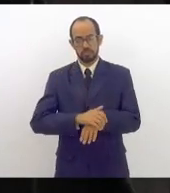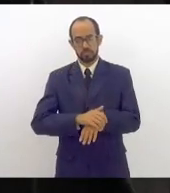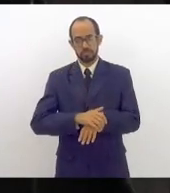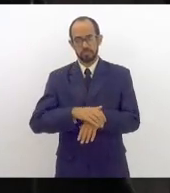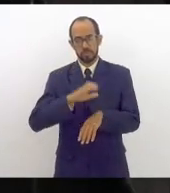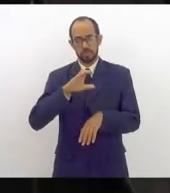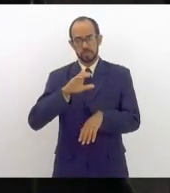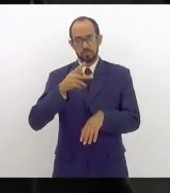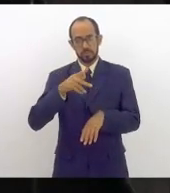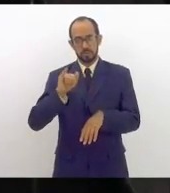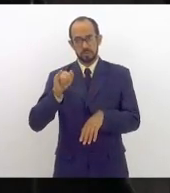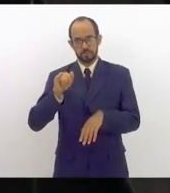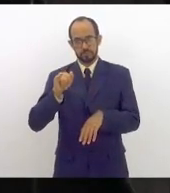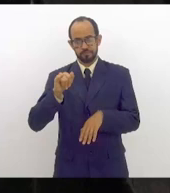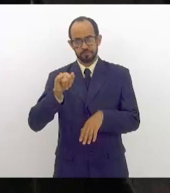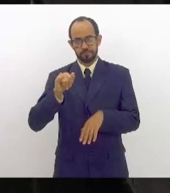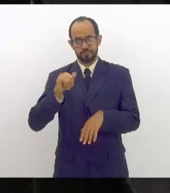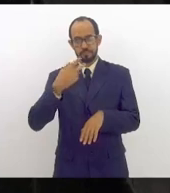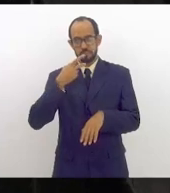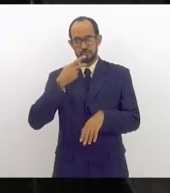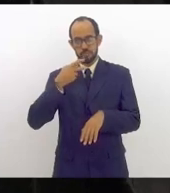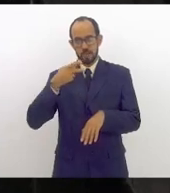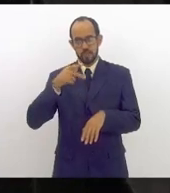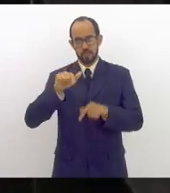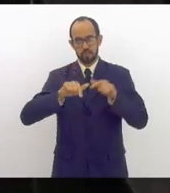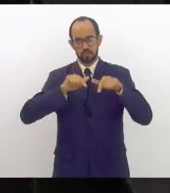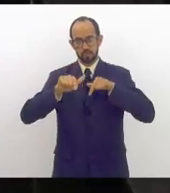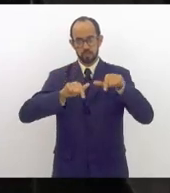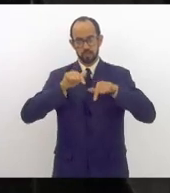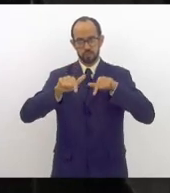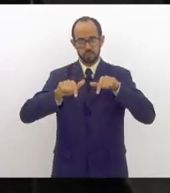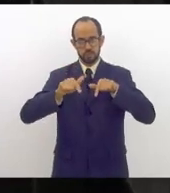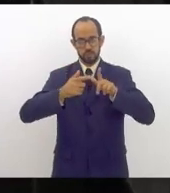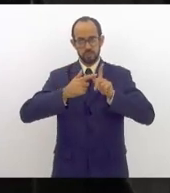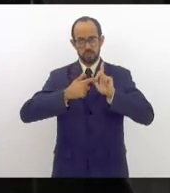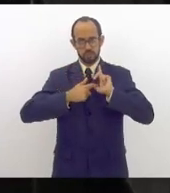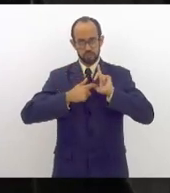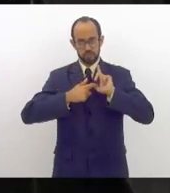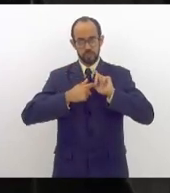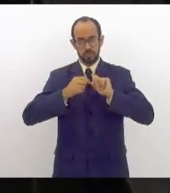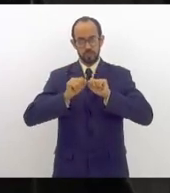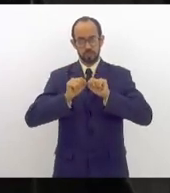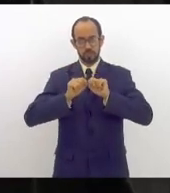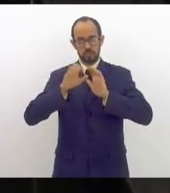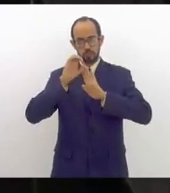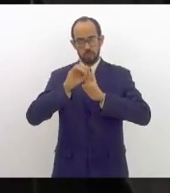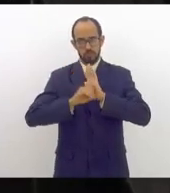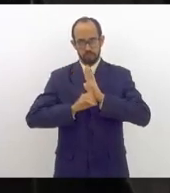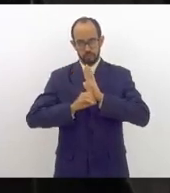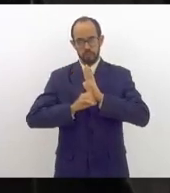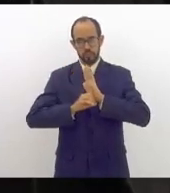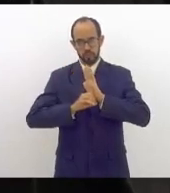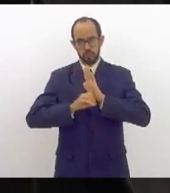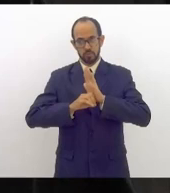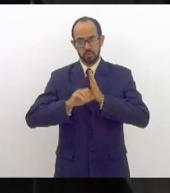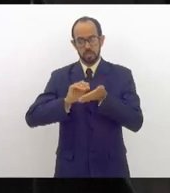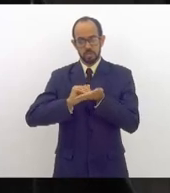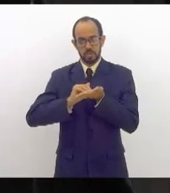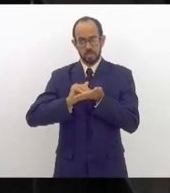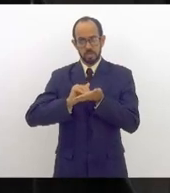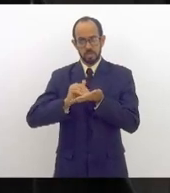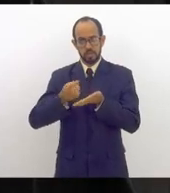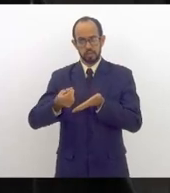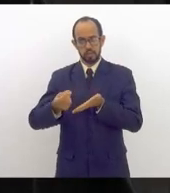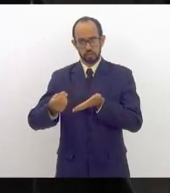CPI, que tratou do serviço da dívida, fez um ofício à Secretaria de Fazenda para